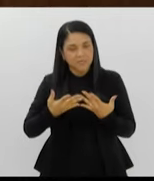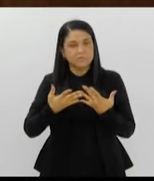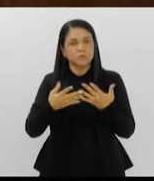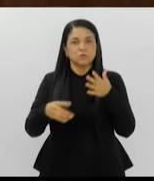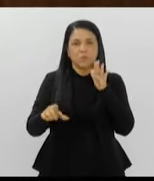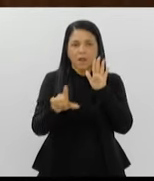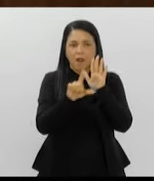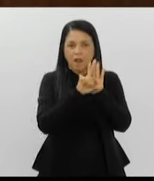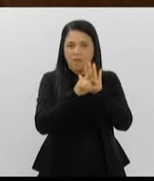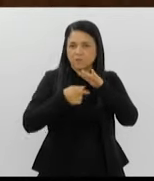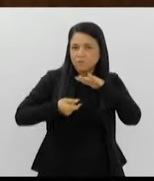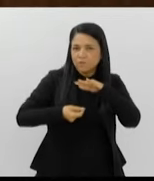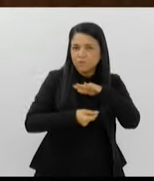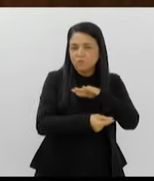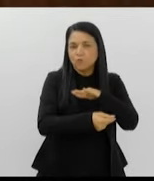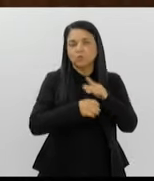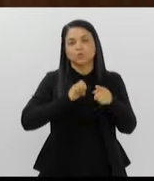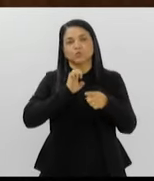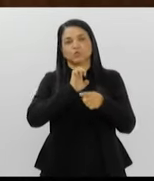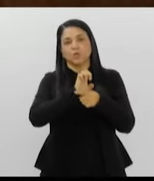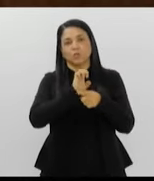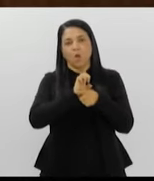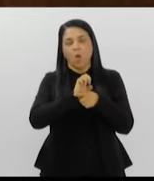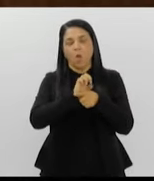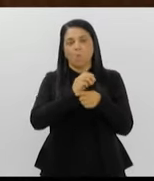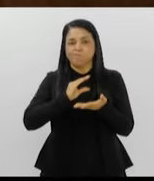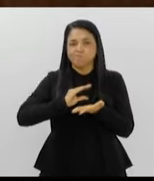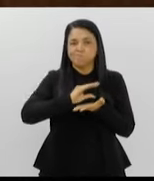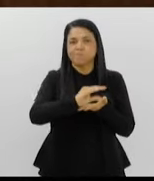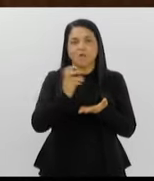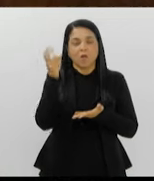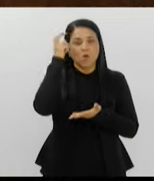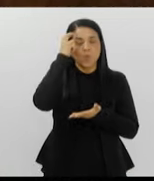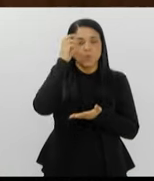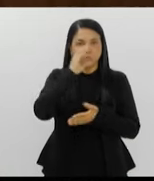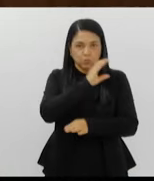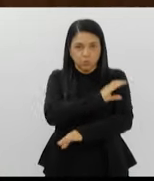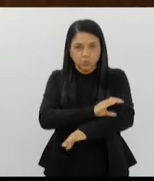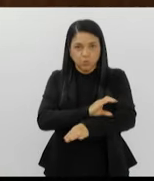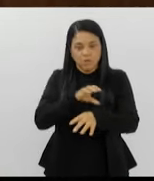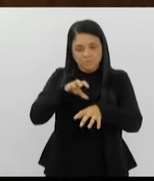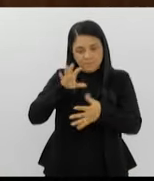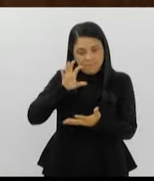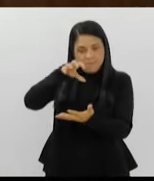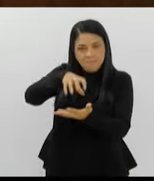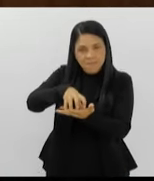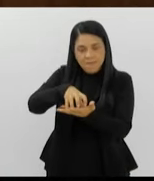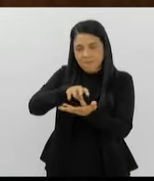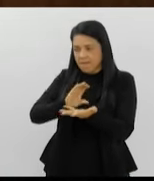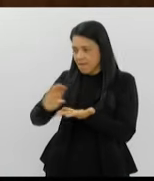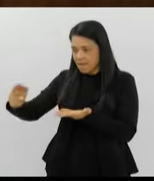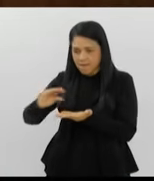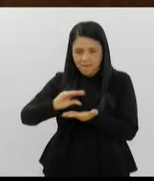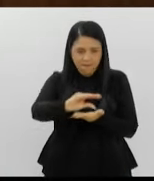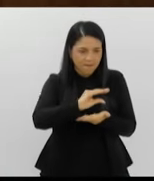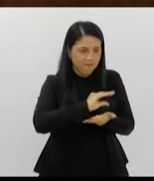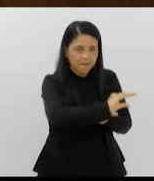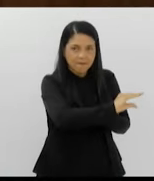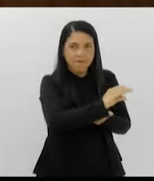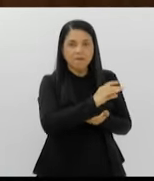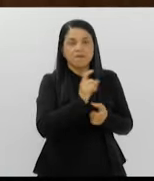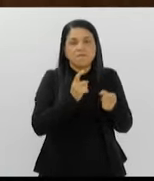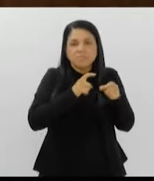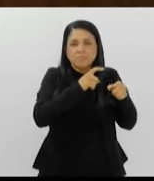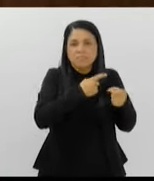do Fundo Estadual de Cultura, a preocupação de descentralizar, tanto para o interior quanto para a Zona Oeste, que tem